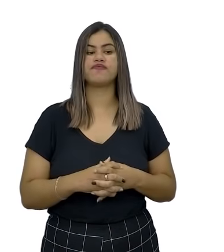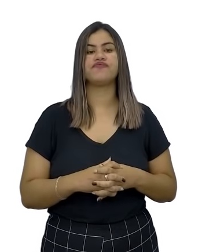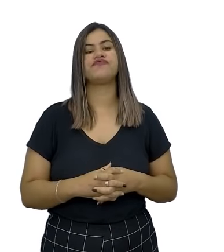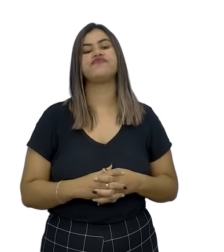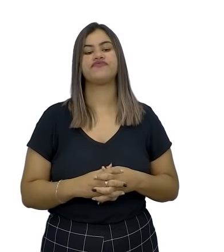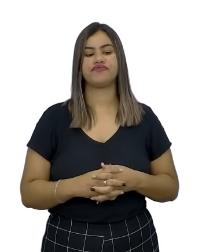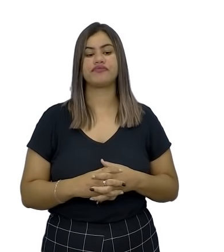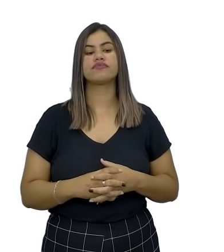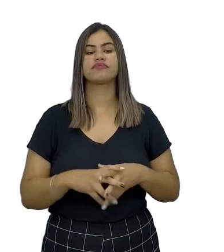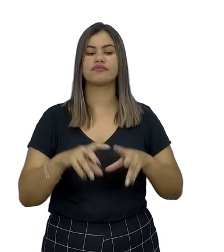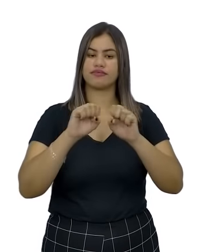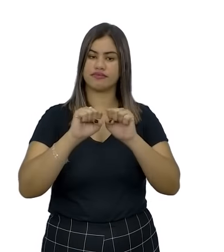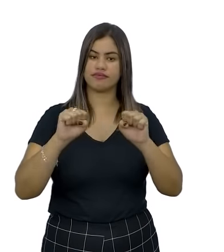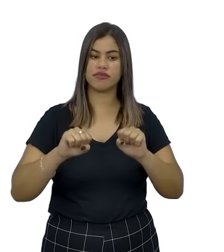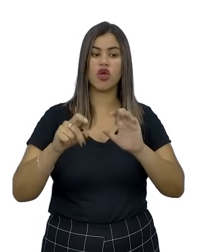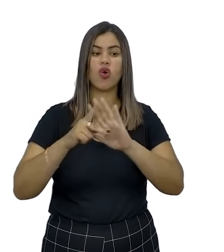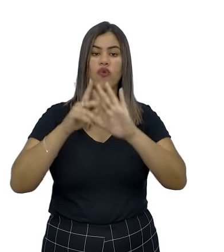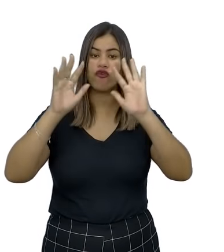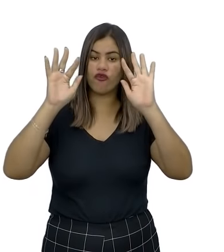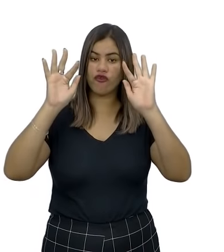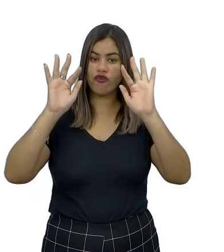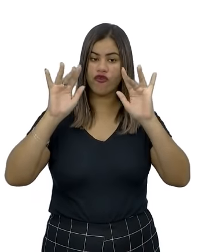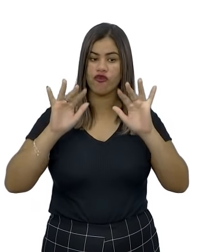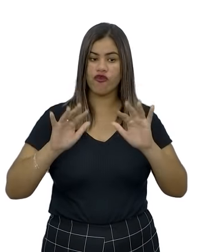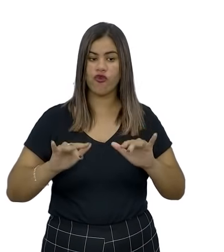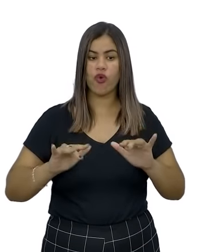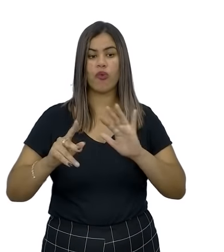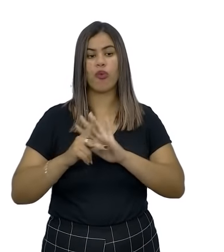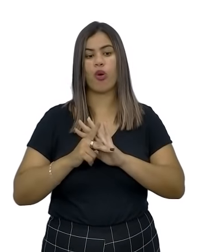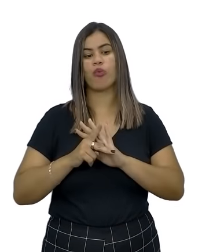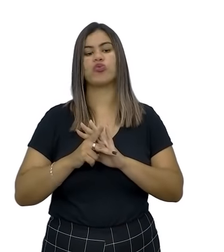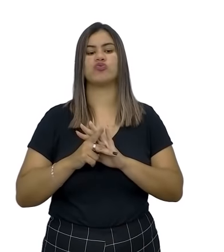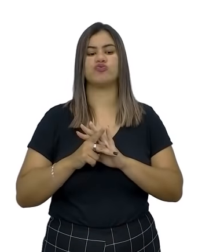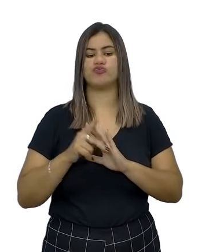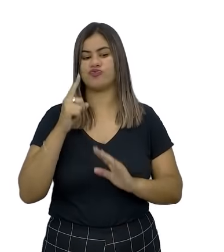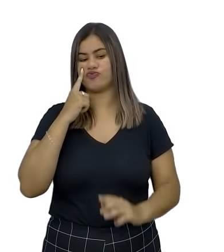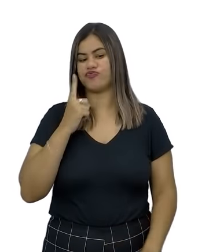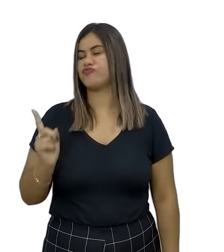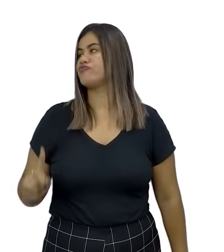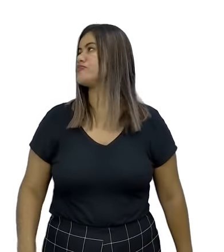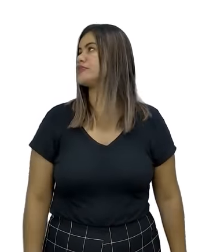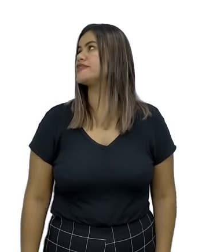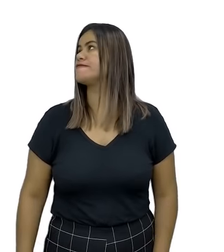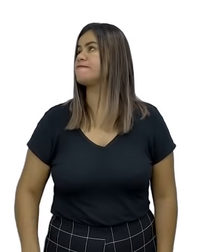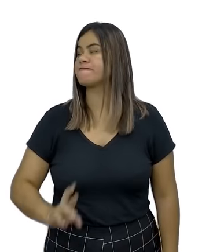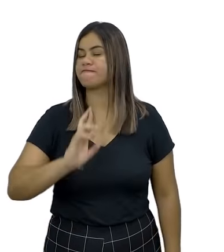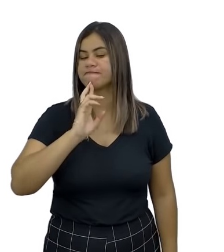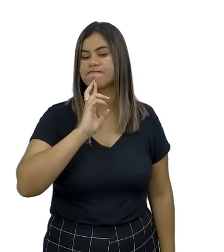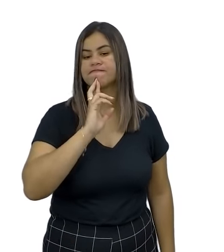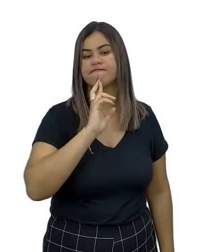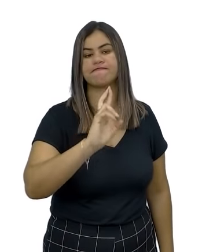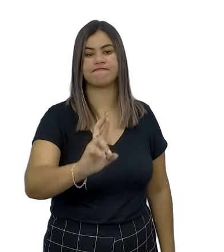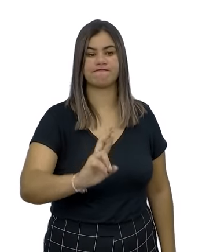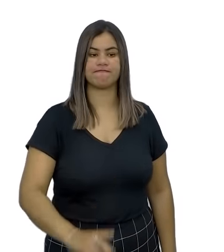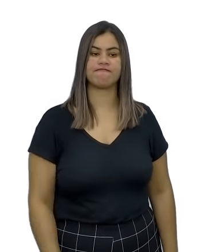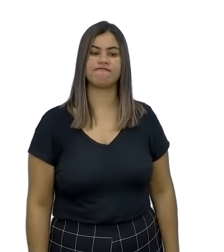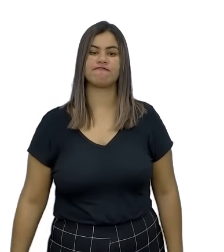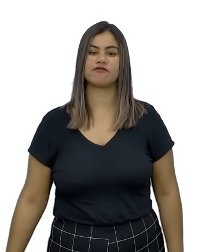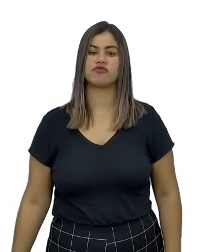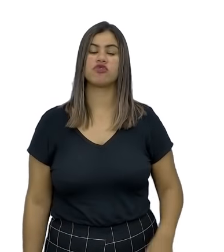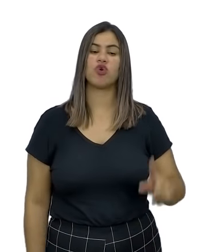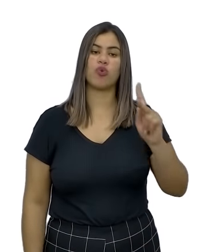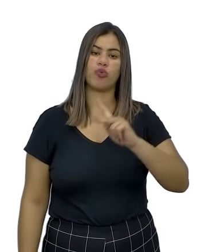A sistematização, tá? Que ocorra essa sistematização, o professor